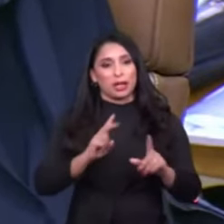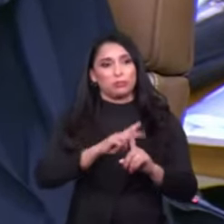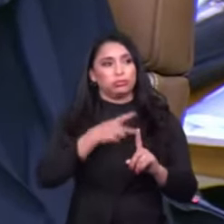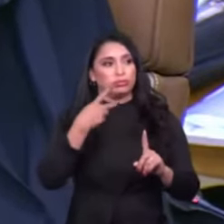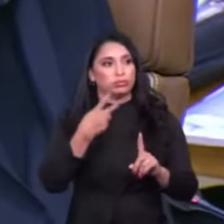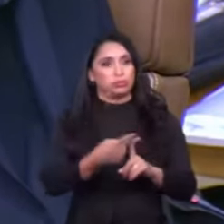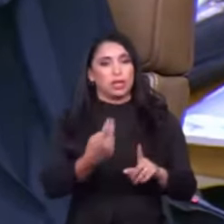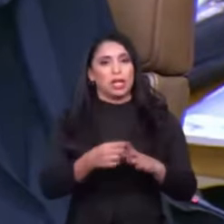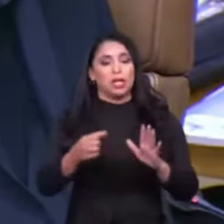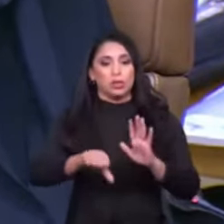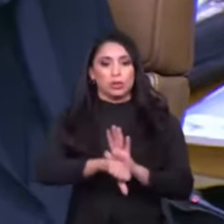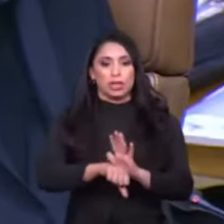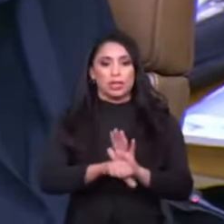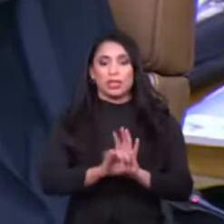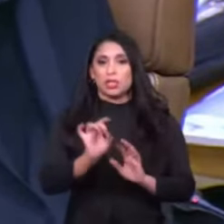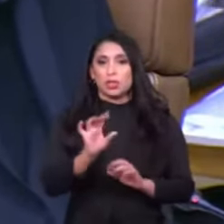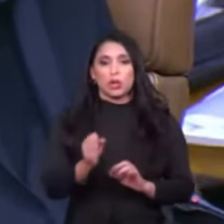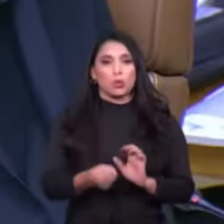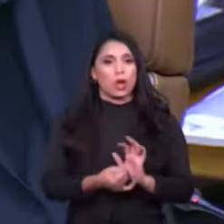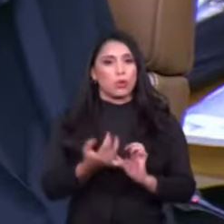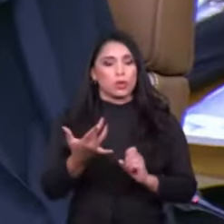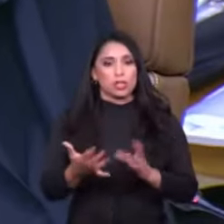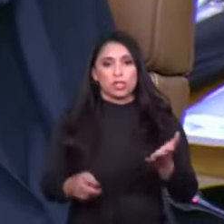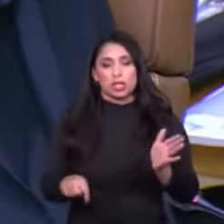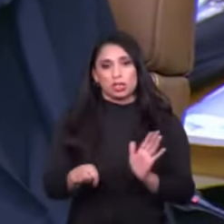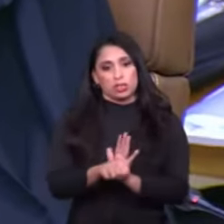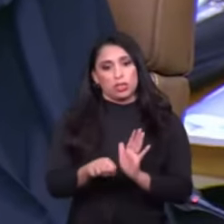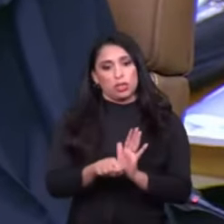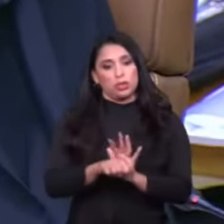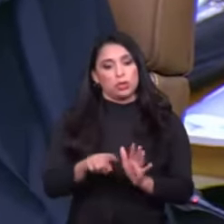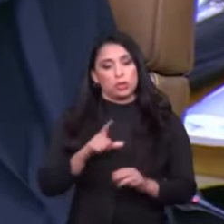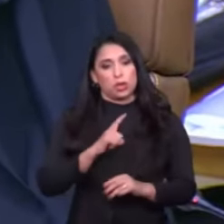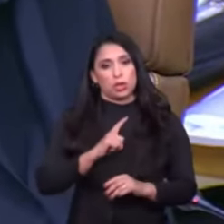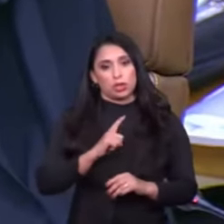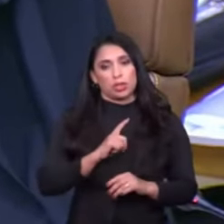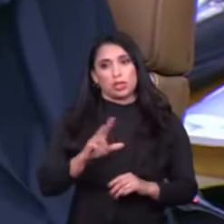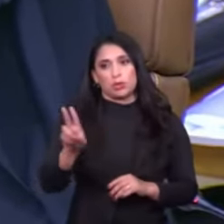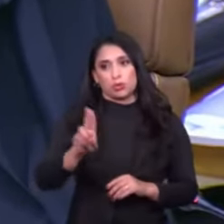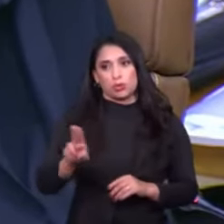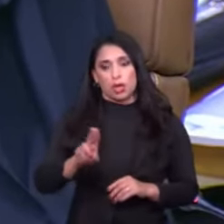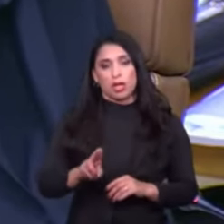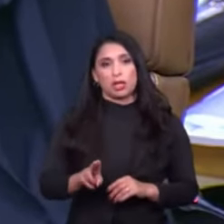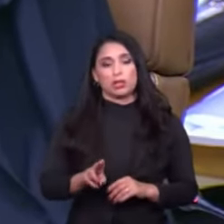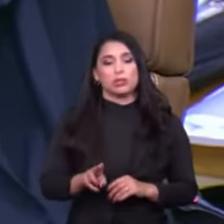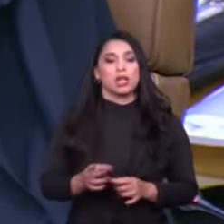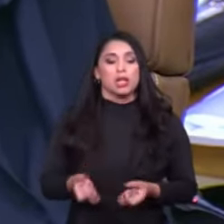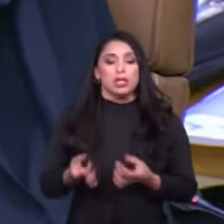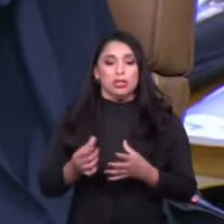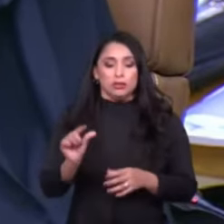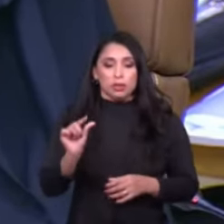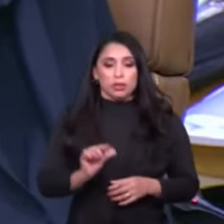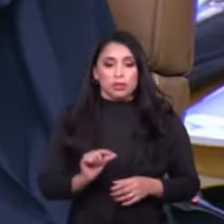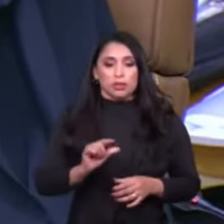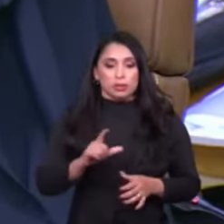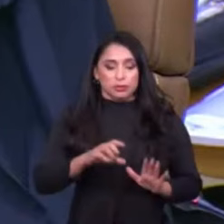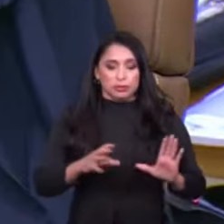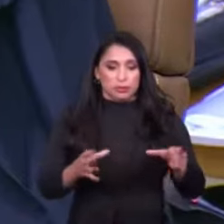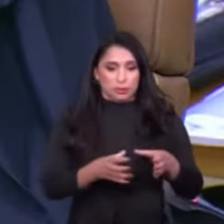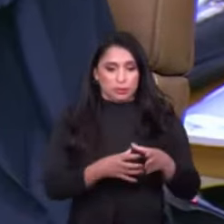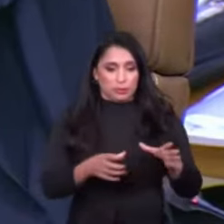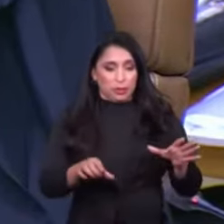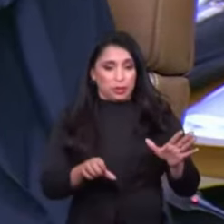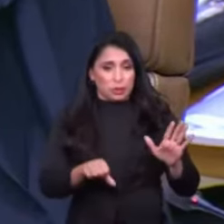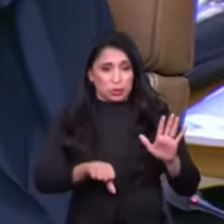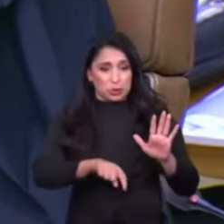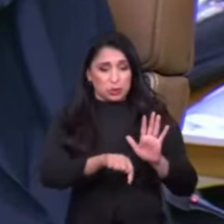quantidades reduzidas de entorpecentes, destinadas ao usuário e ao pequeno traficante, mas também naqueles elos das cadeias criminosas em que os agentes lidam